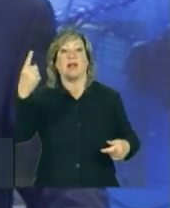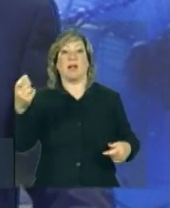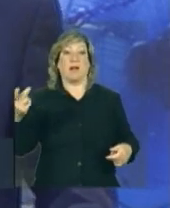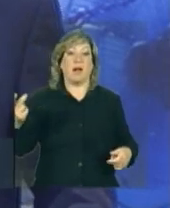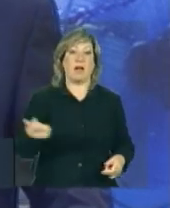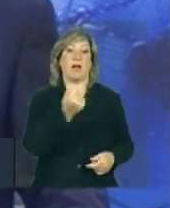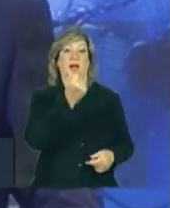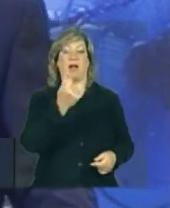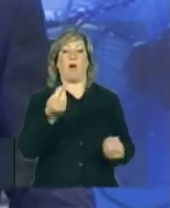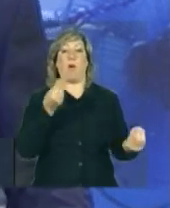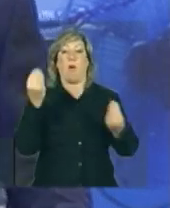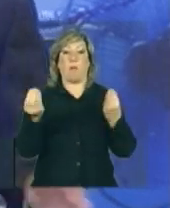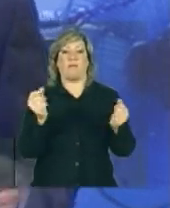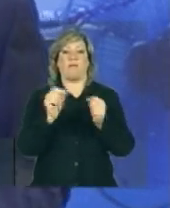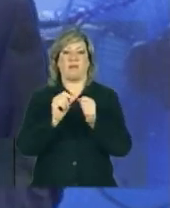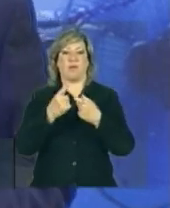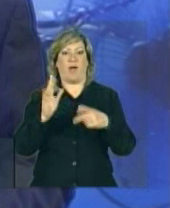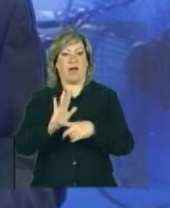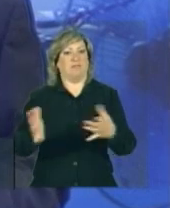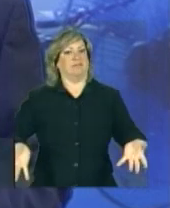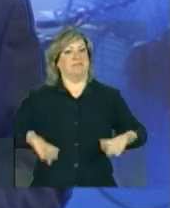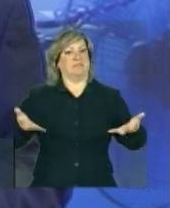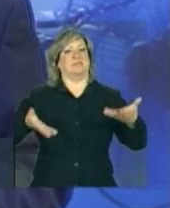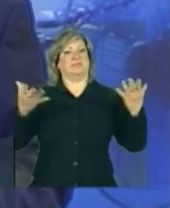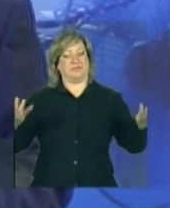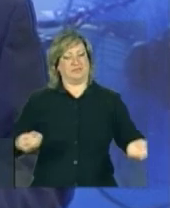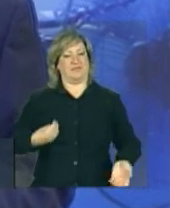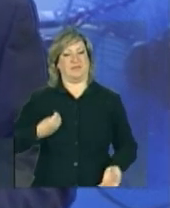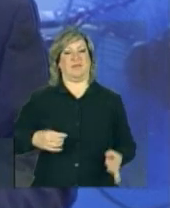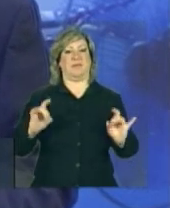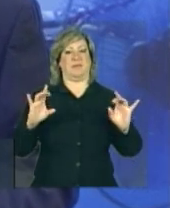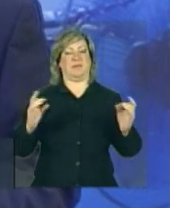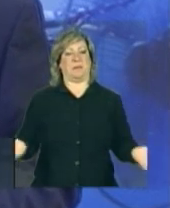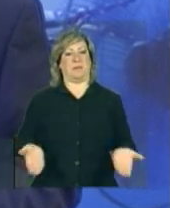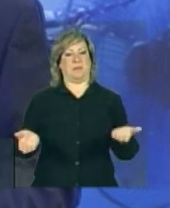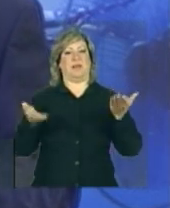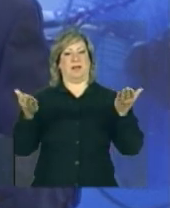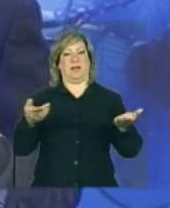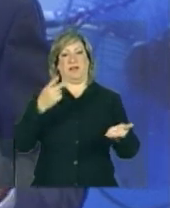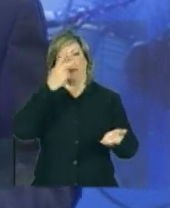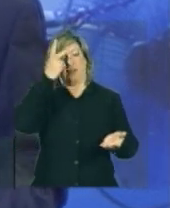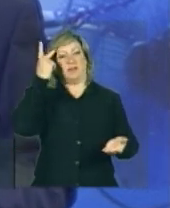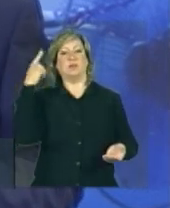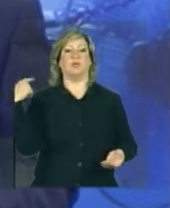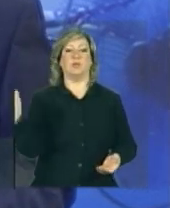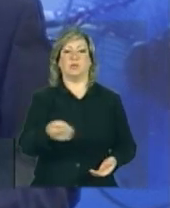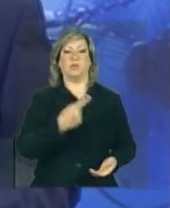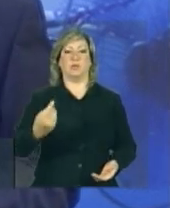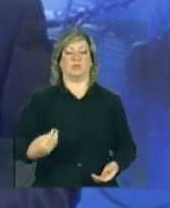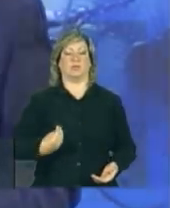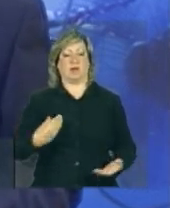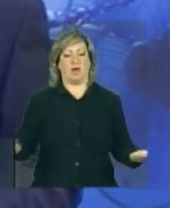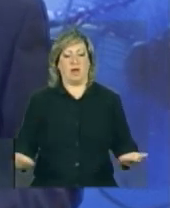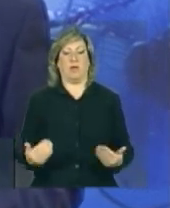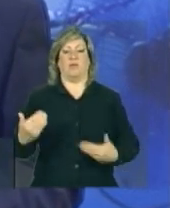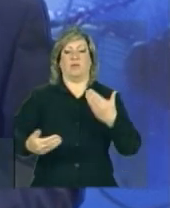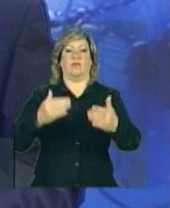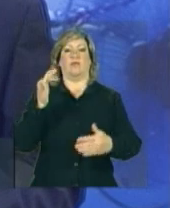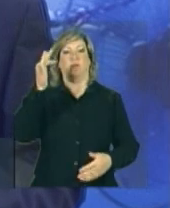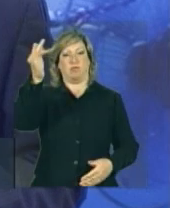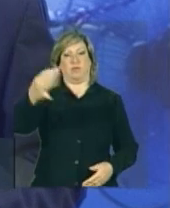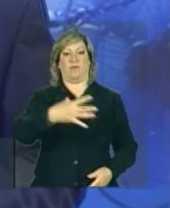ideias capazes de levar entusiasmo, motivação e qualidade de vida às gerações atuais e às futuras